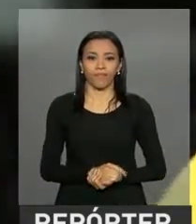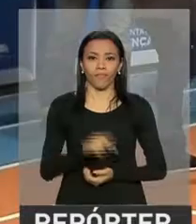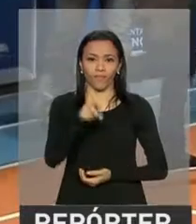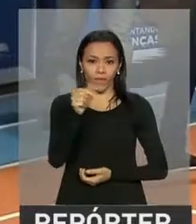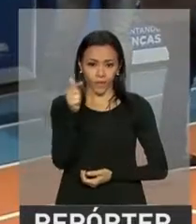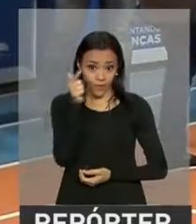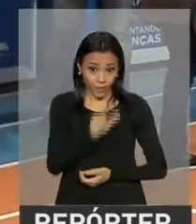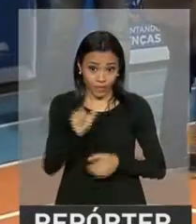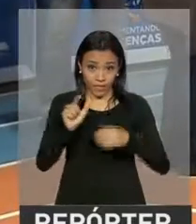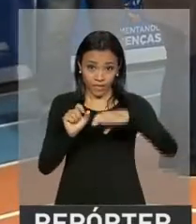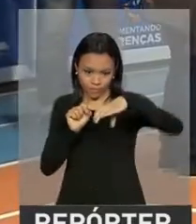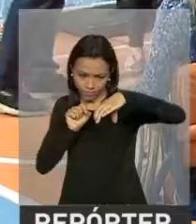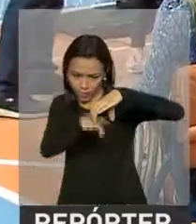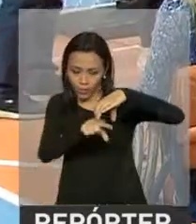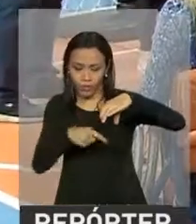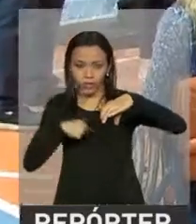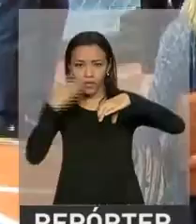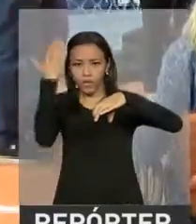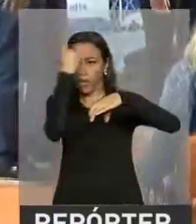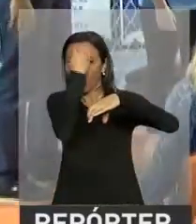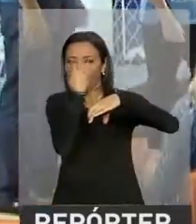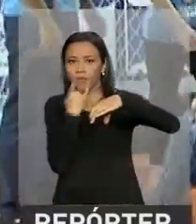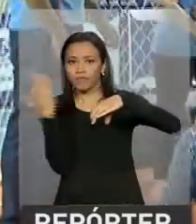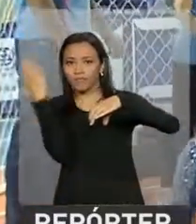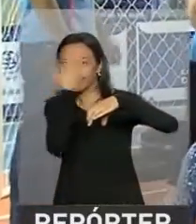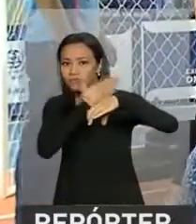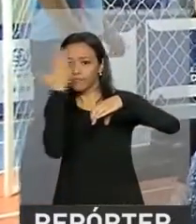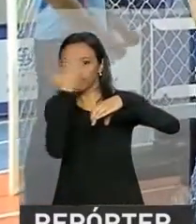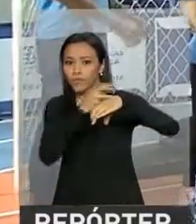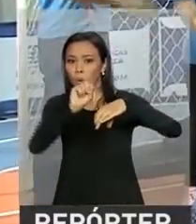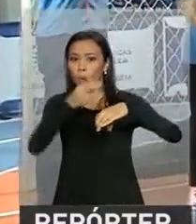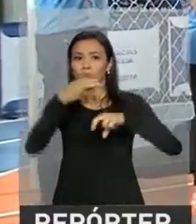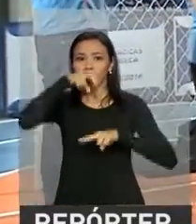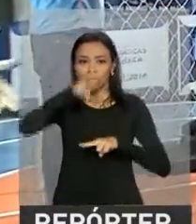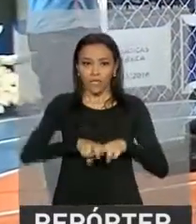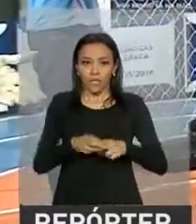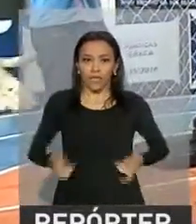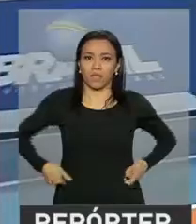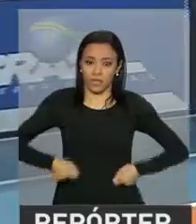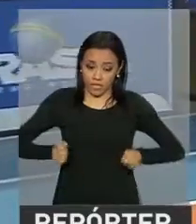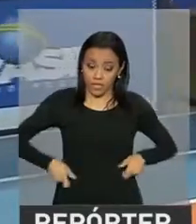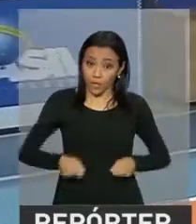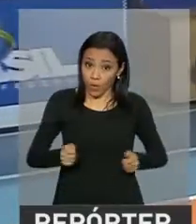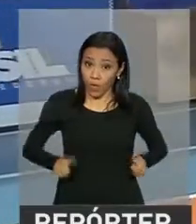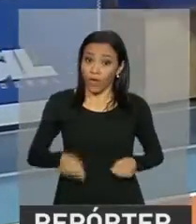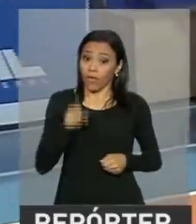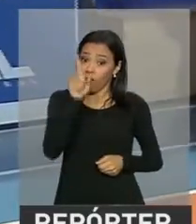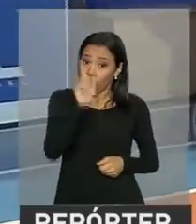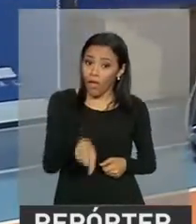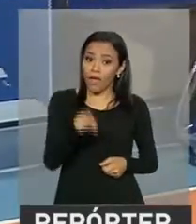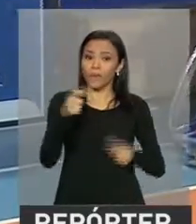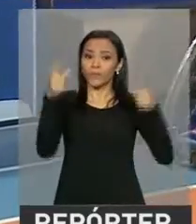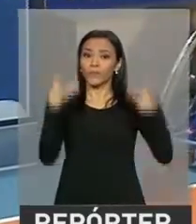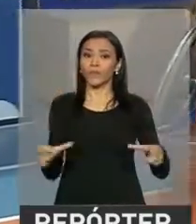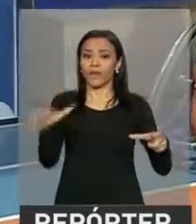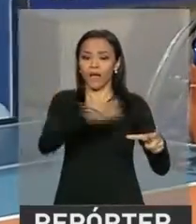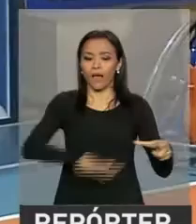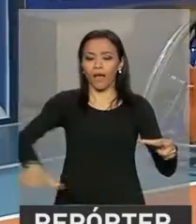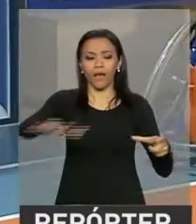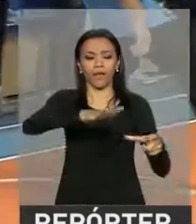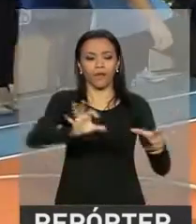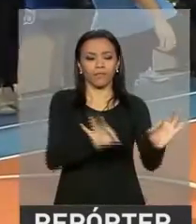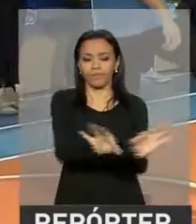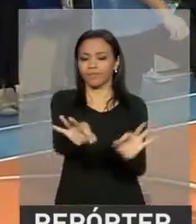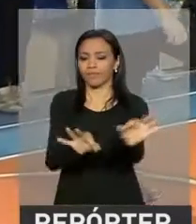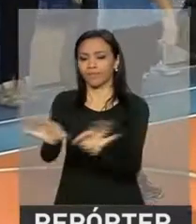Acertar o gol sem ver a bola ou converter a cesta sentado em uma cadeira de rodas. A ideia do espaço, montado na Casa